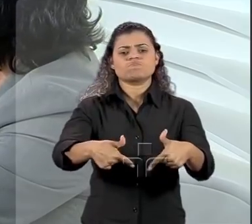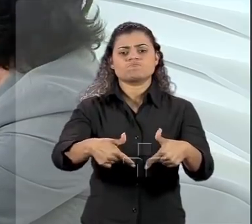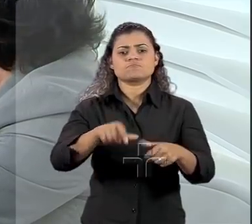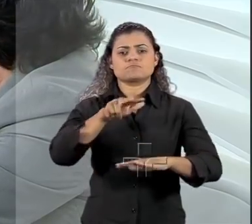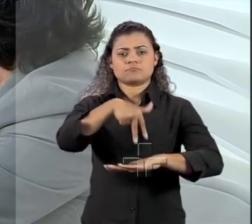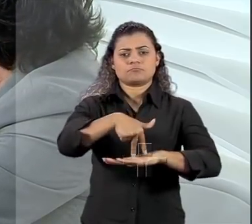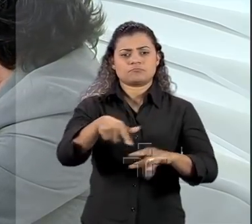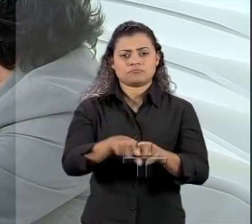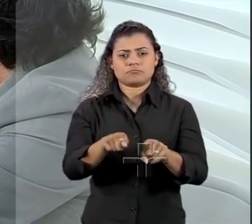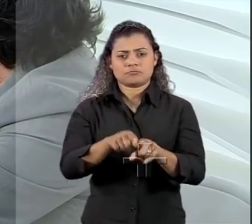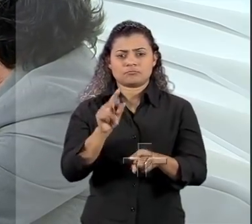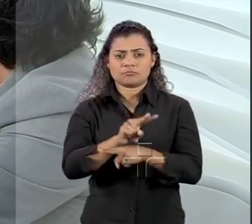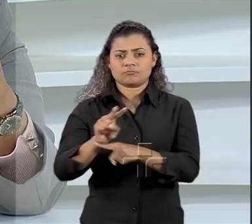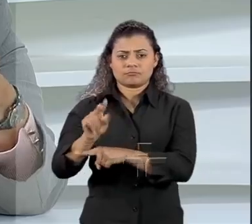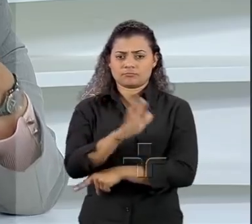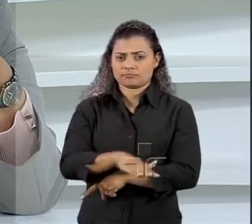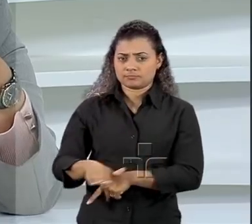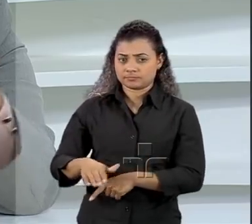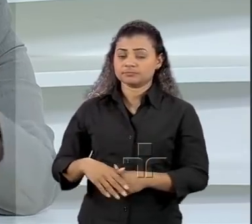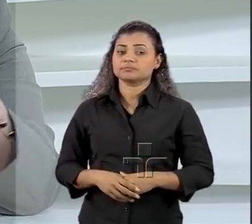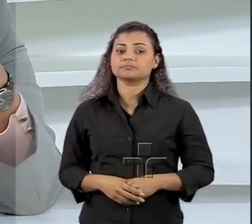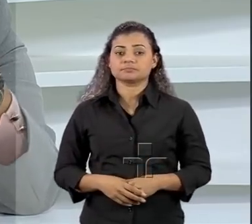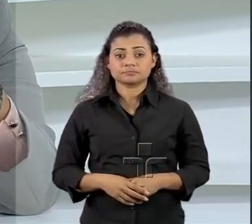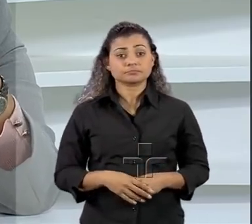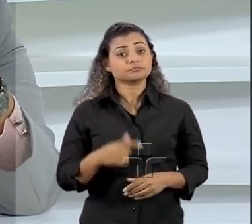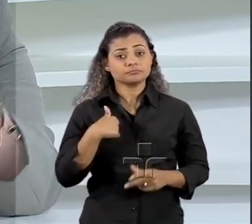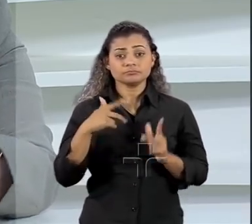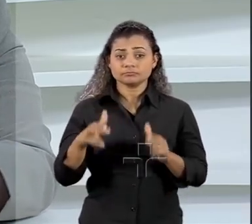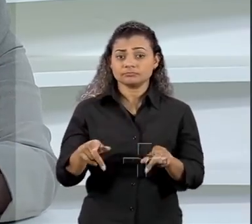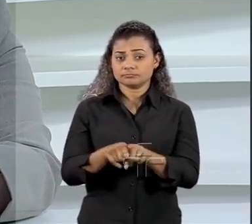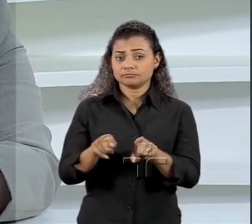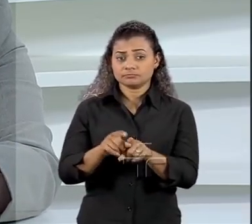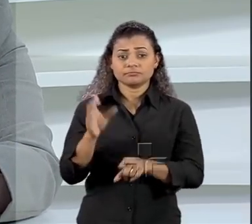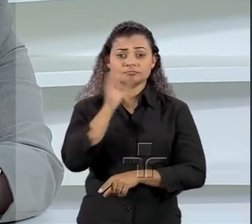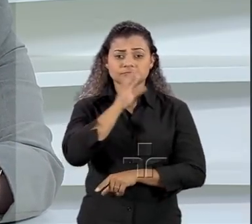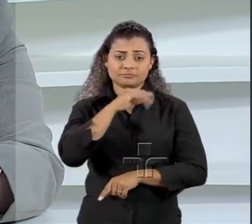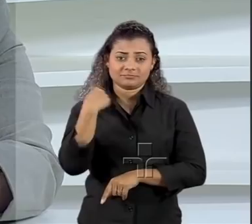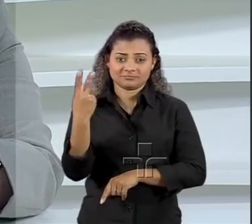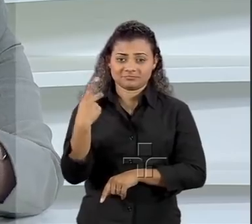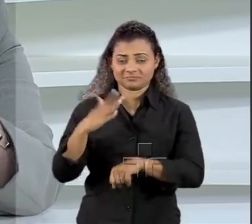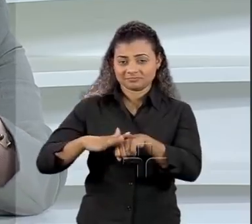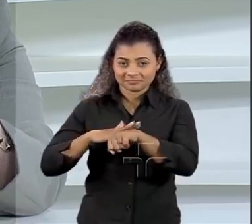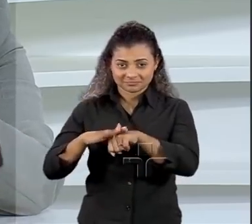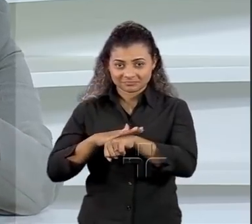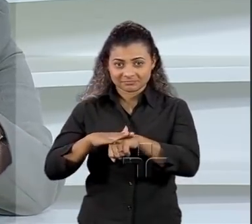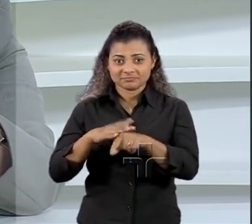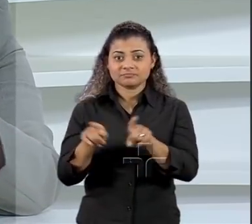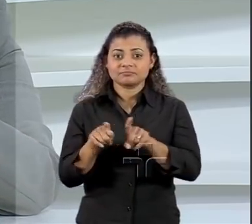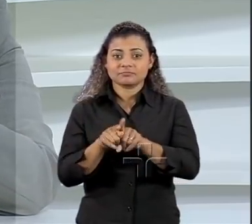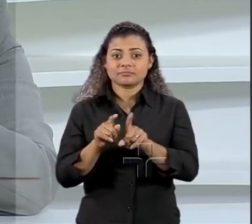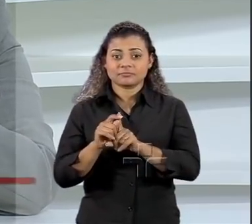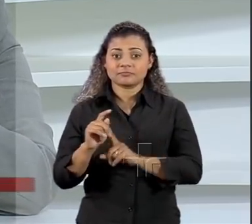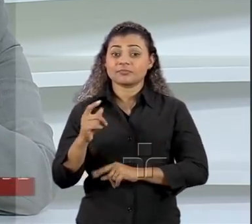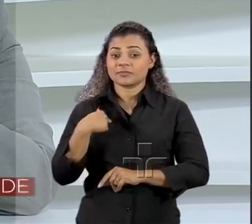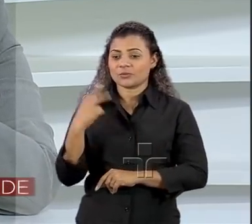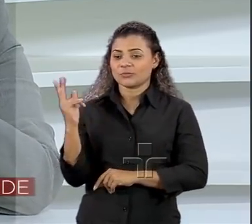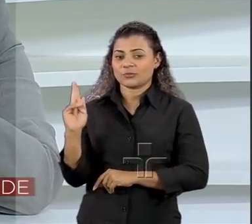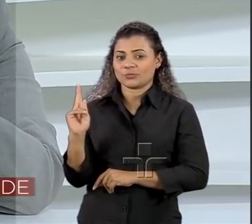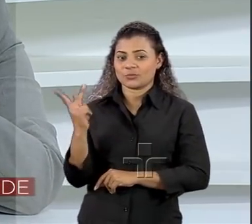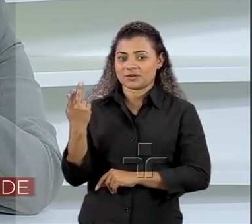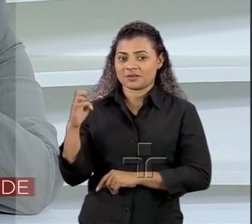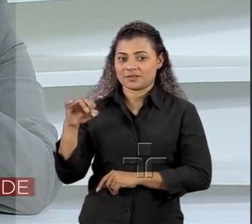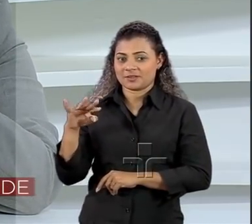mulheres que estão nos acompanhando. Mulheres, claro. Né? É o que a gente estava conversando aqui rapidamente. Até disse para o Henrique, entrei aqui no embate um